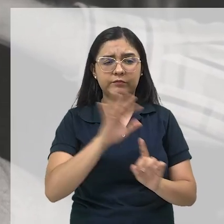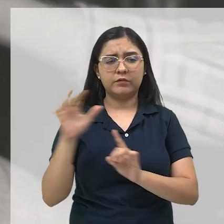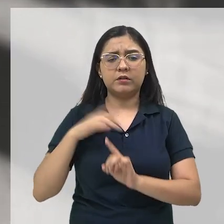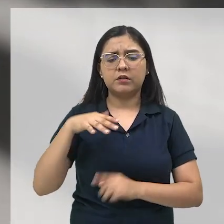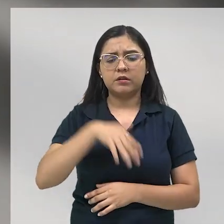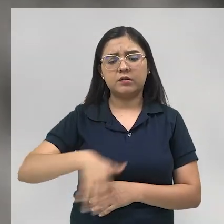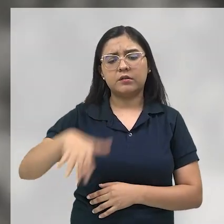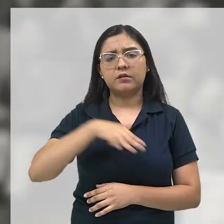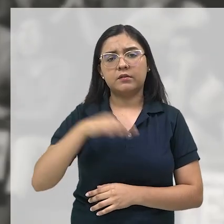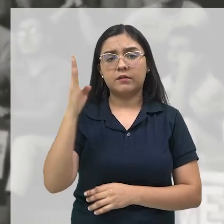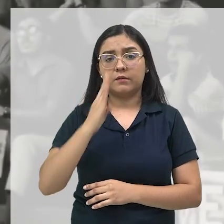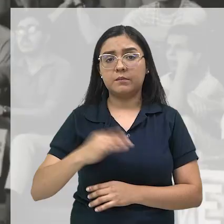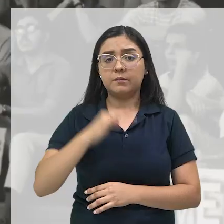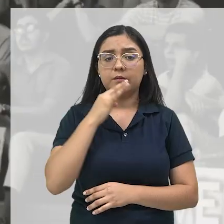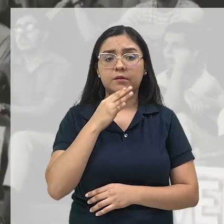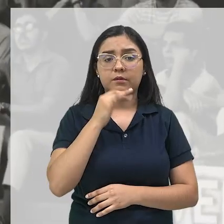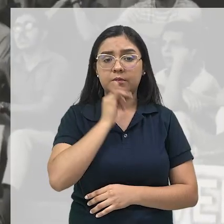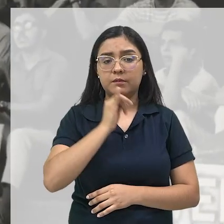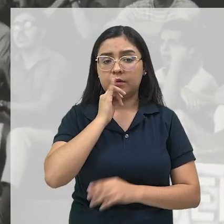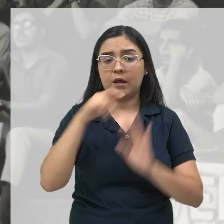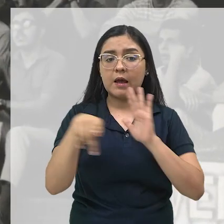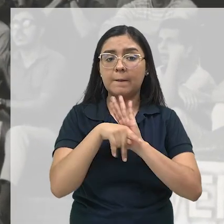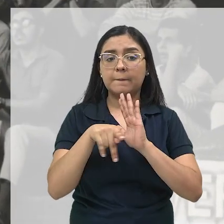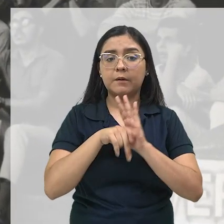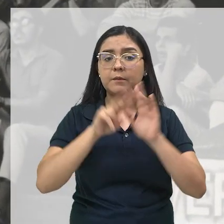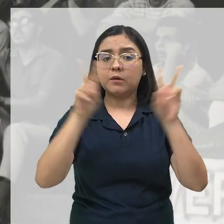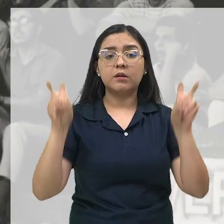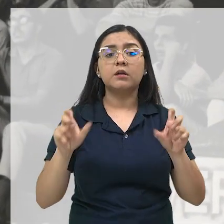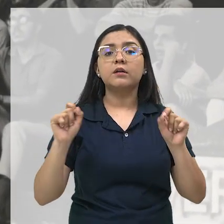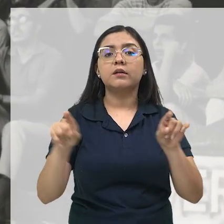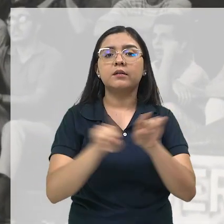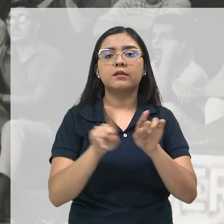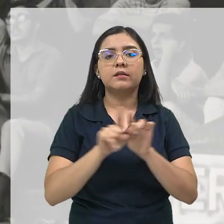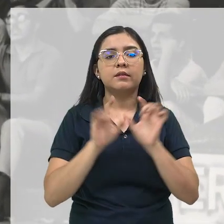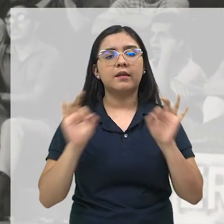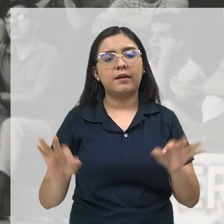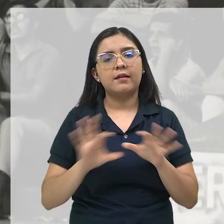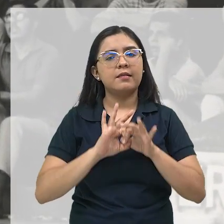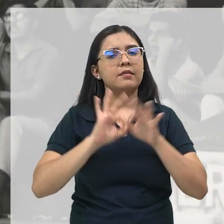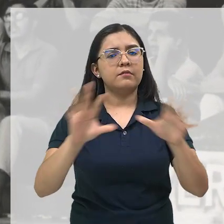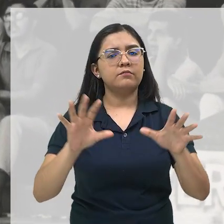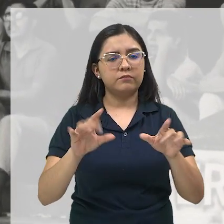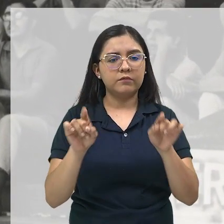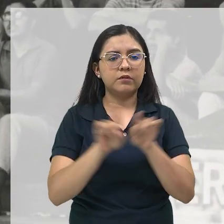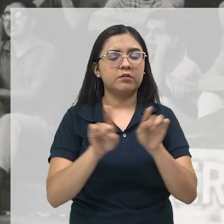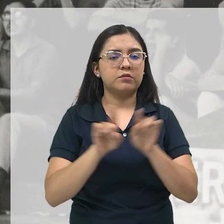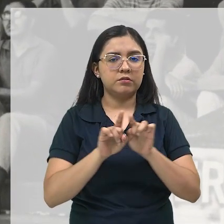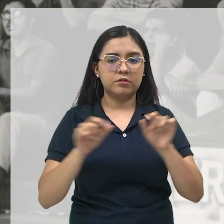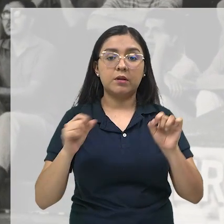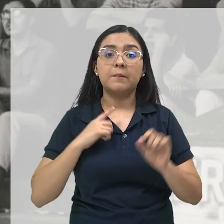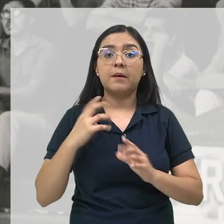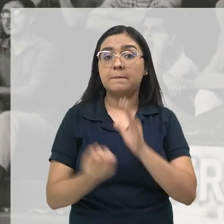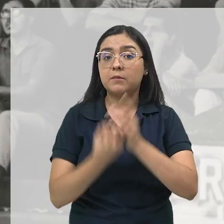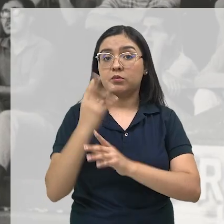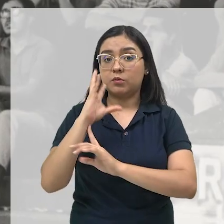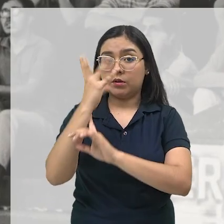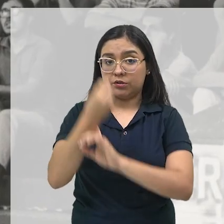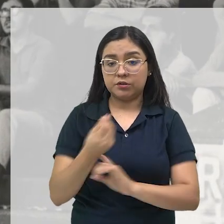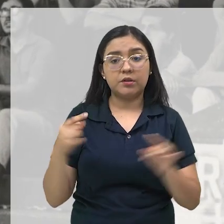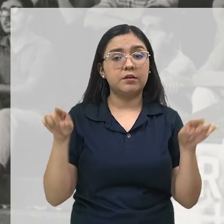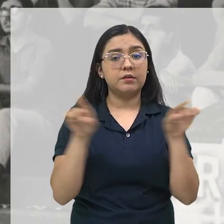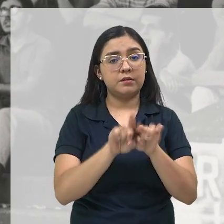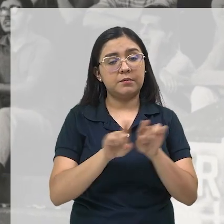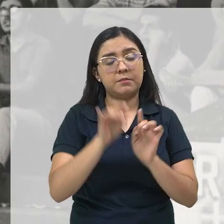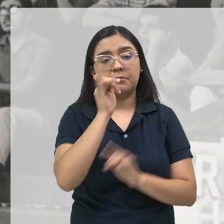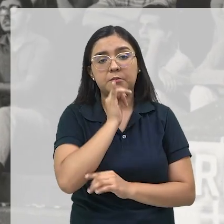população brasileira, como, por exemplo, na própria questão da livre expressão e da produção artística também,